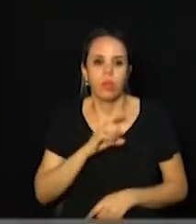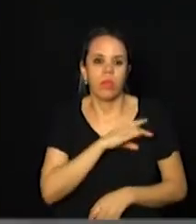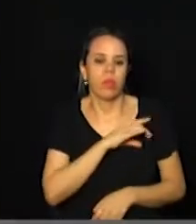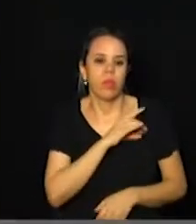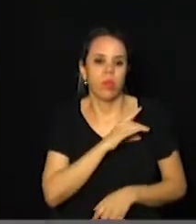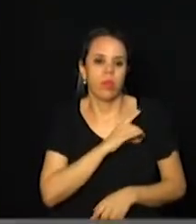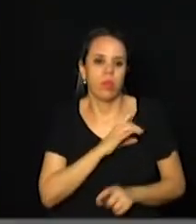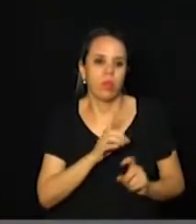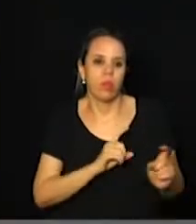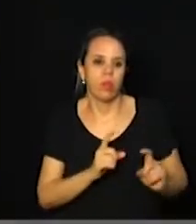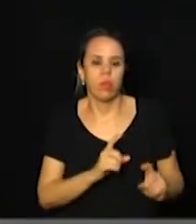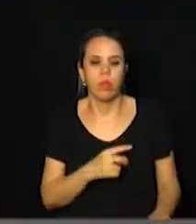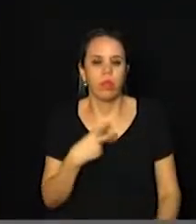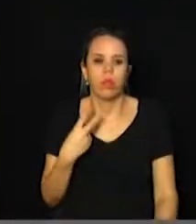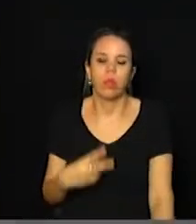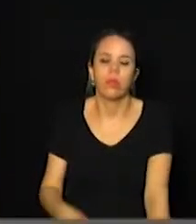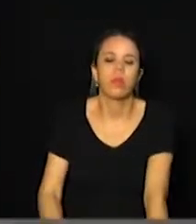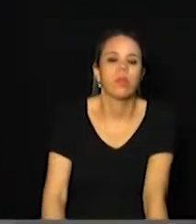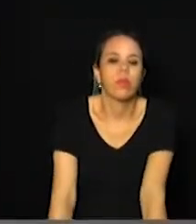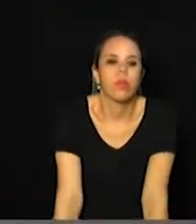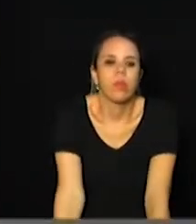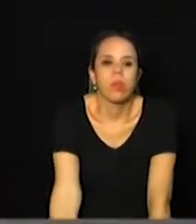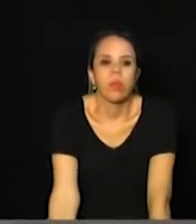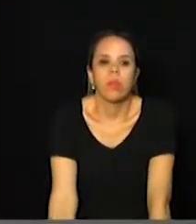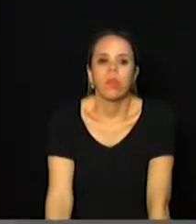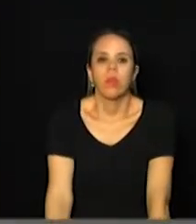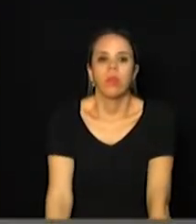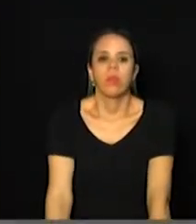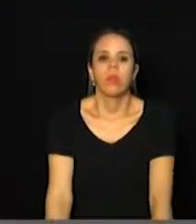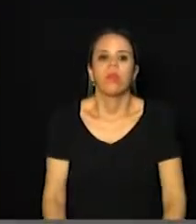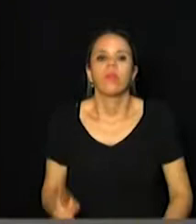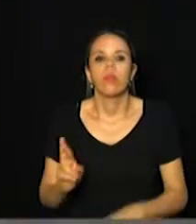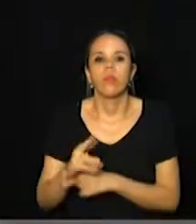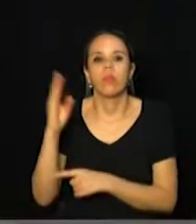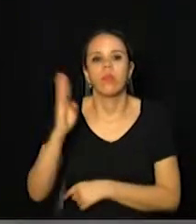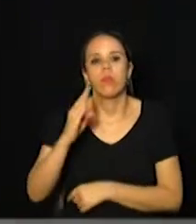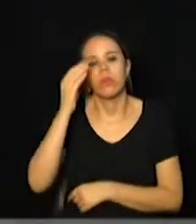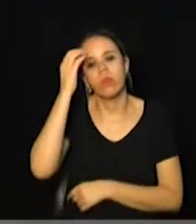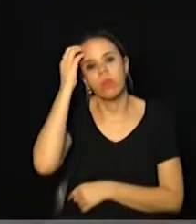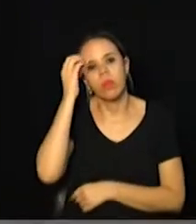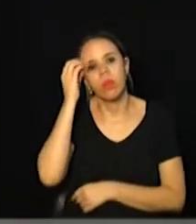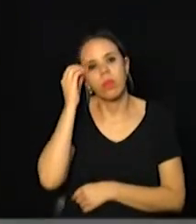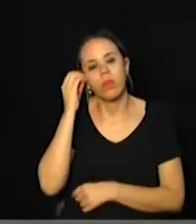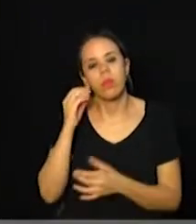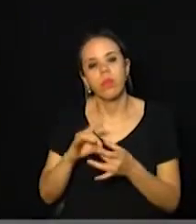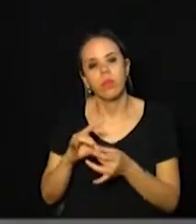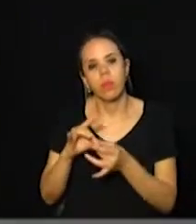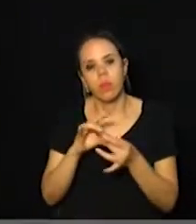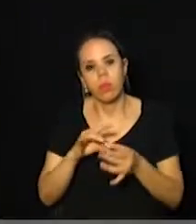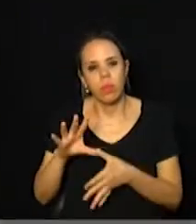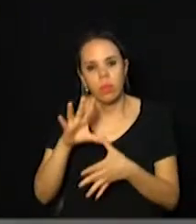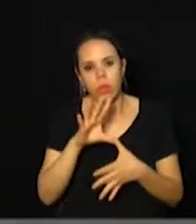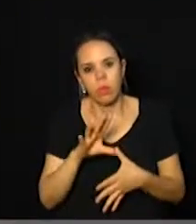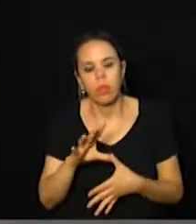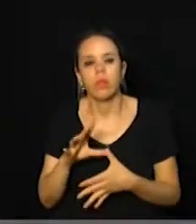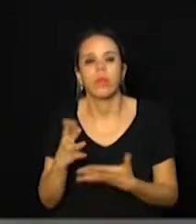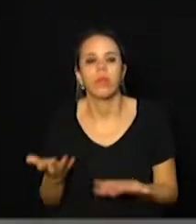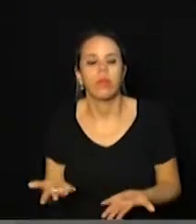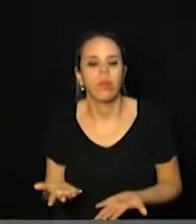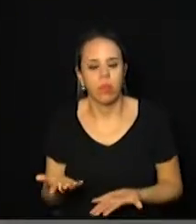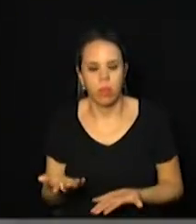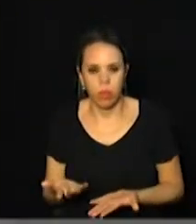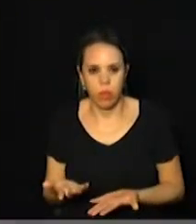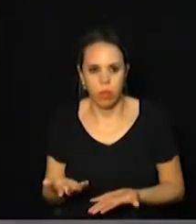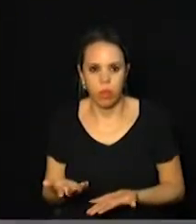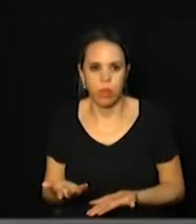Vereador Herminio onde é que vamos lá no Chile representando o Brasil na uniamérica que é uma